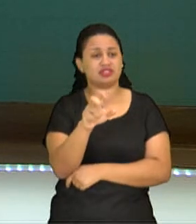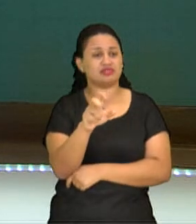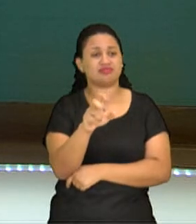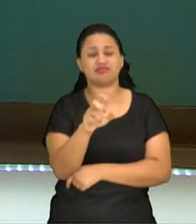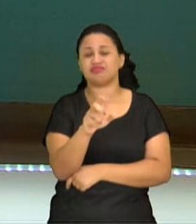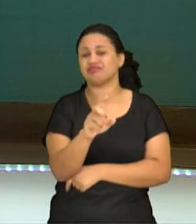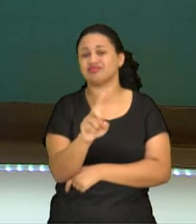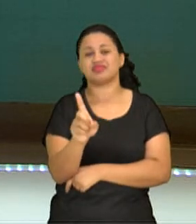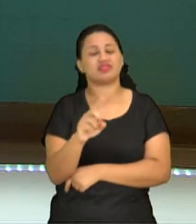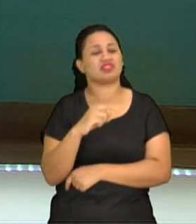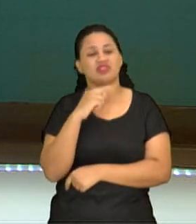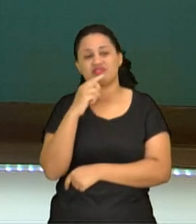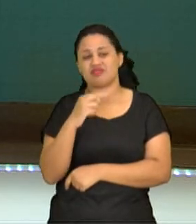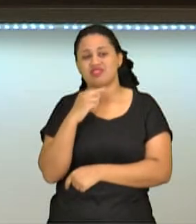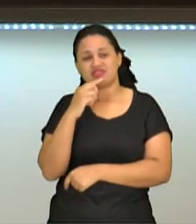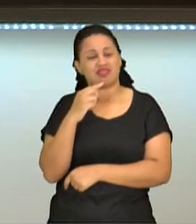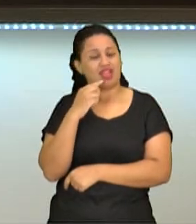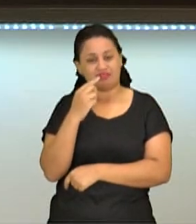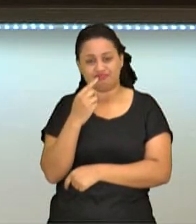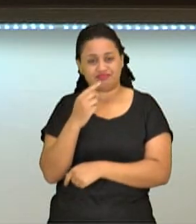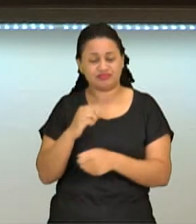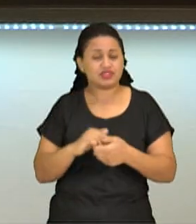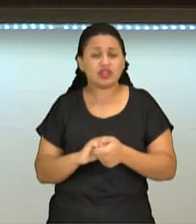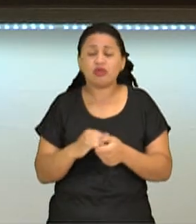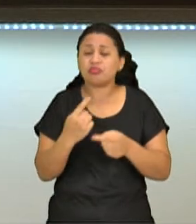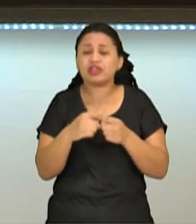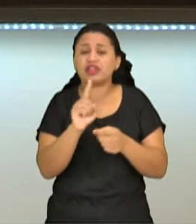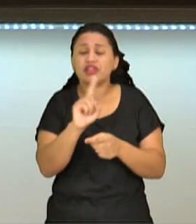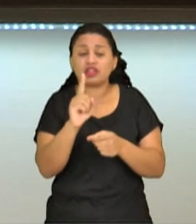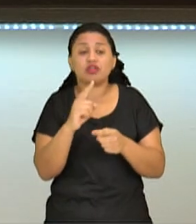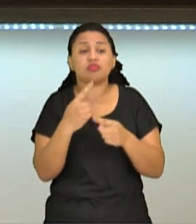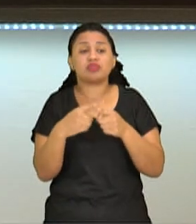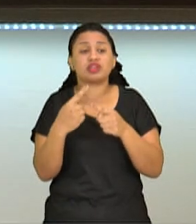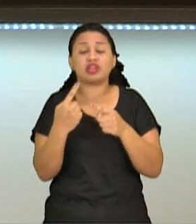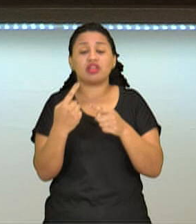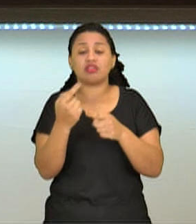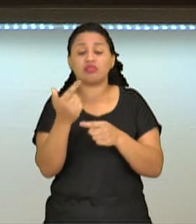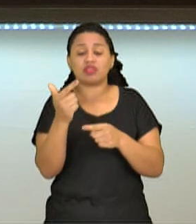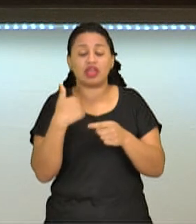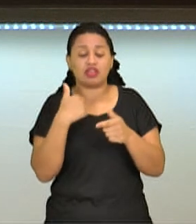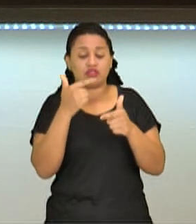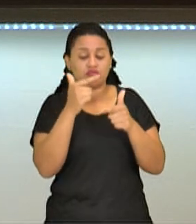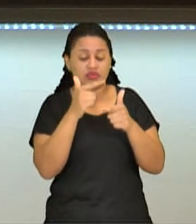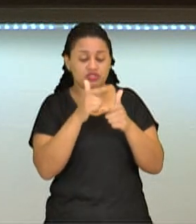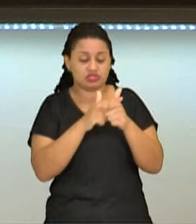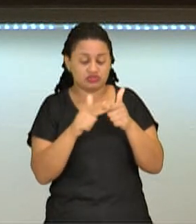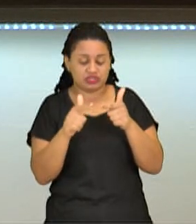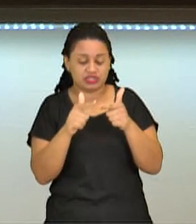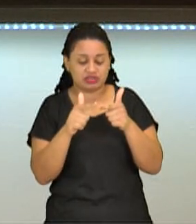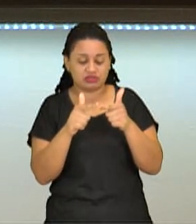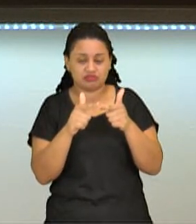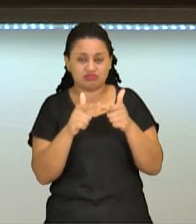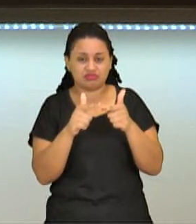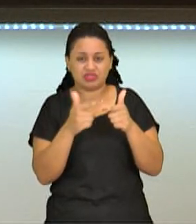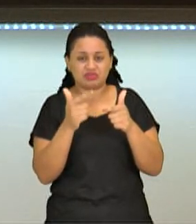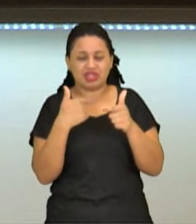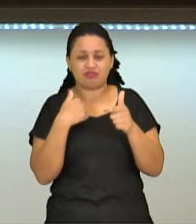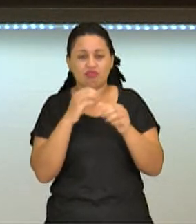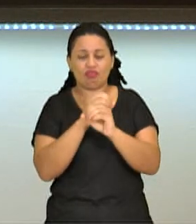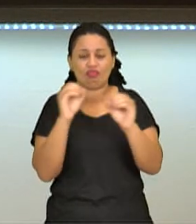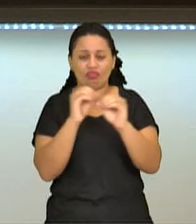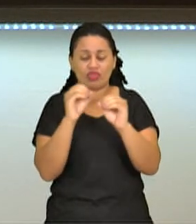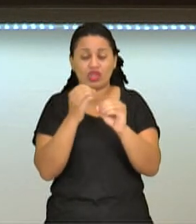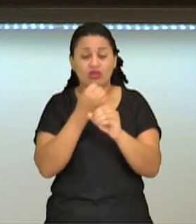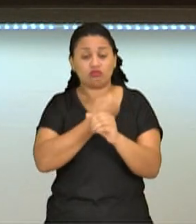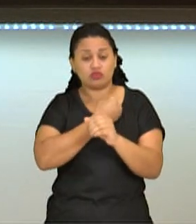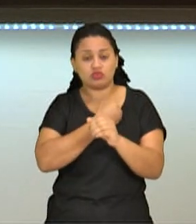não pertence ao conjunto dos números naturais. Por que não pertence? Não tem nenhuma vez, eu não tenho nenhuma parte inteira